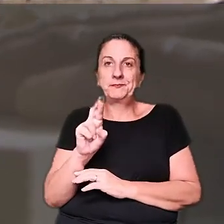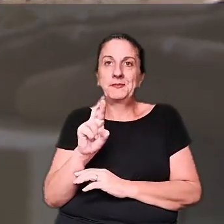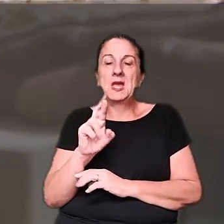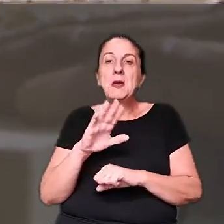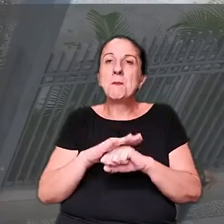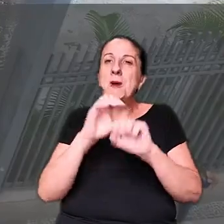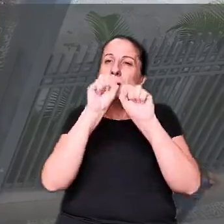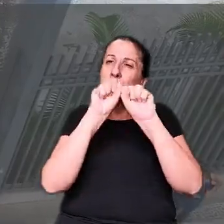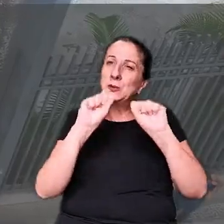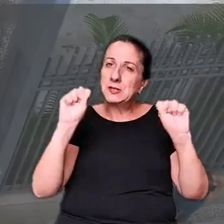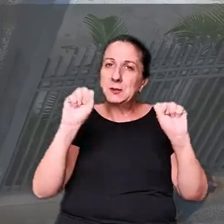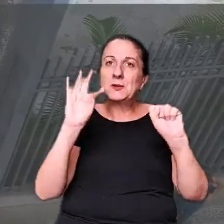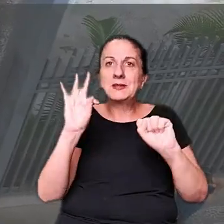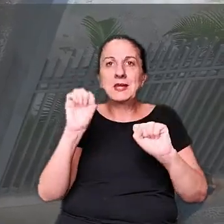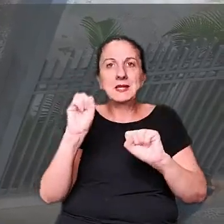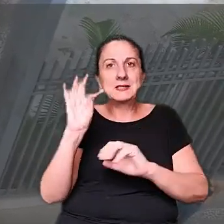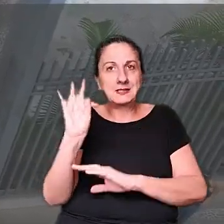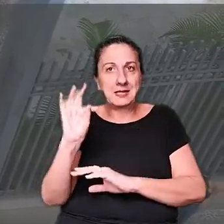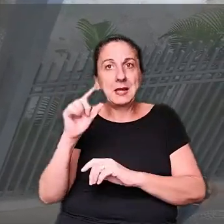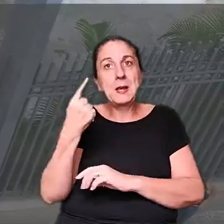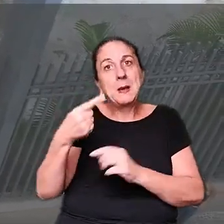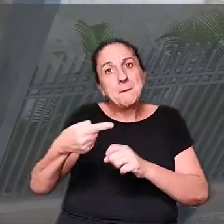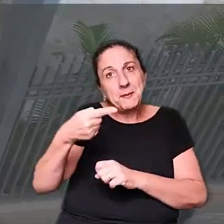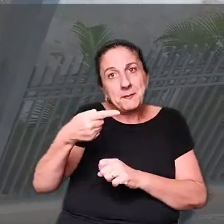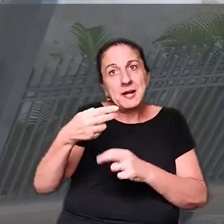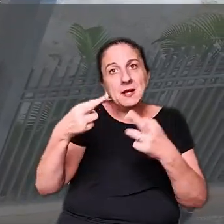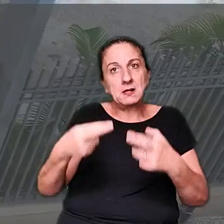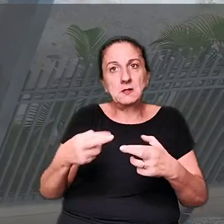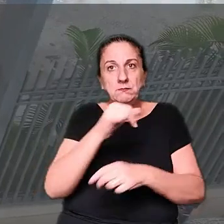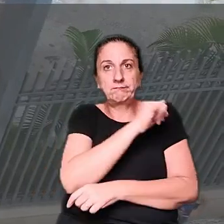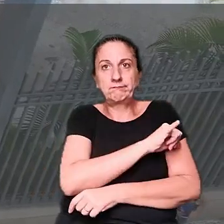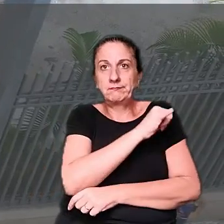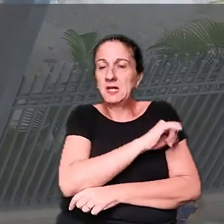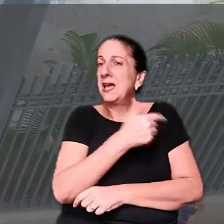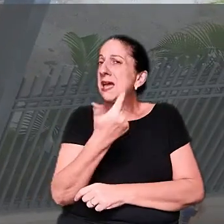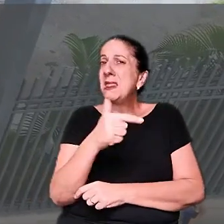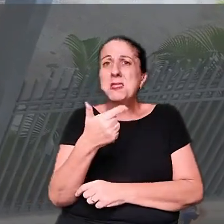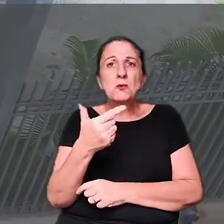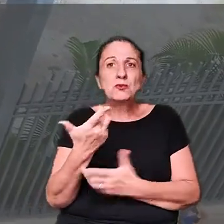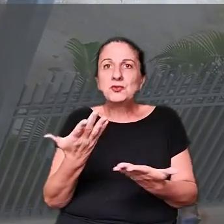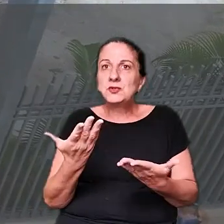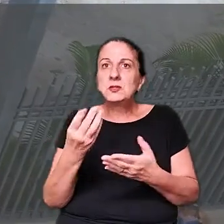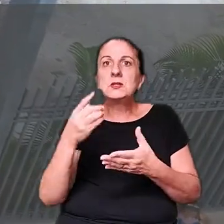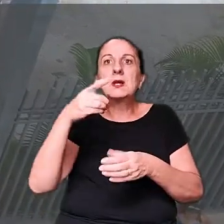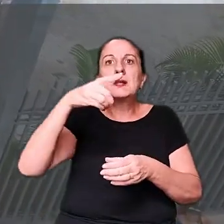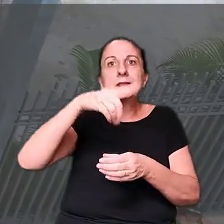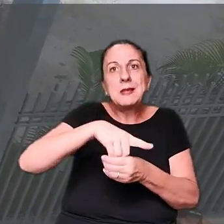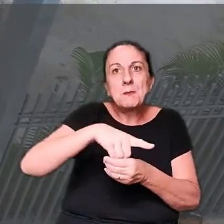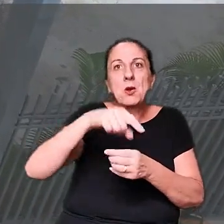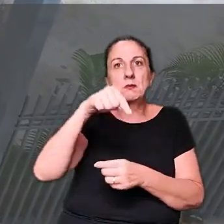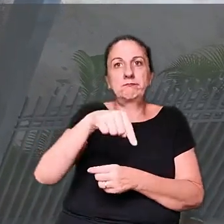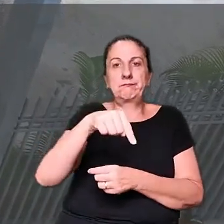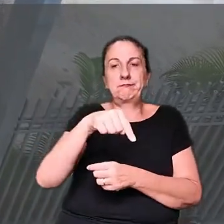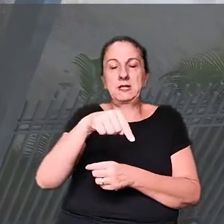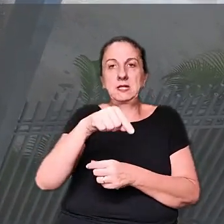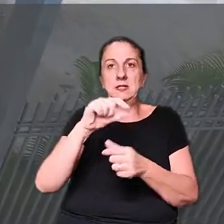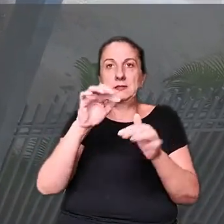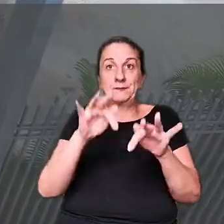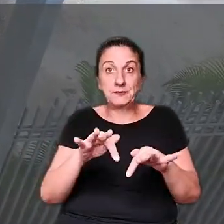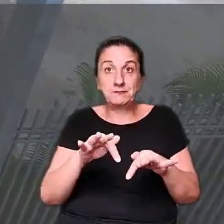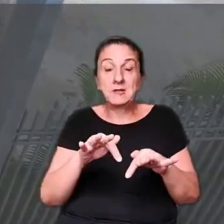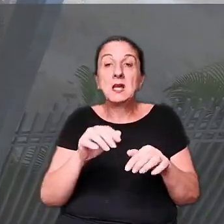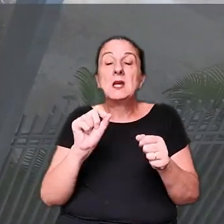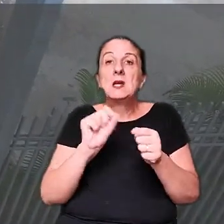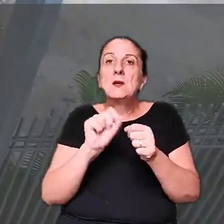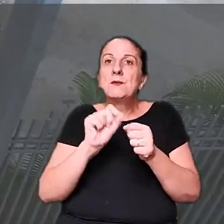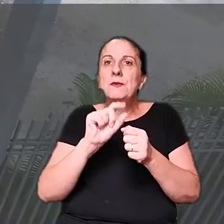mil. Mas o Tribunal Regional do Trabalho da Primeira Região, no Rio de Janeiro, não tinha depósito para essa finalidade.